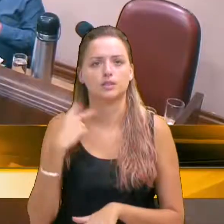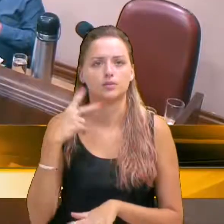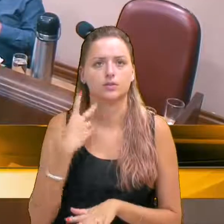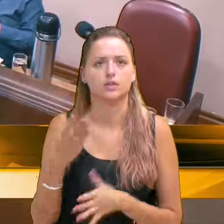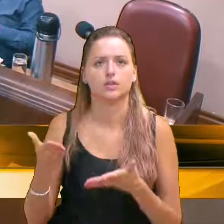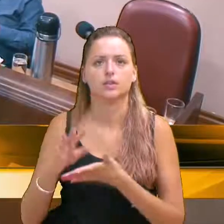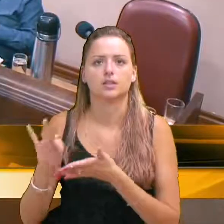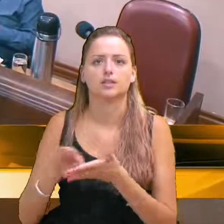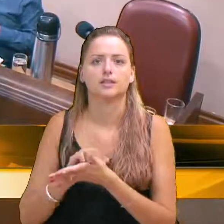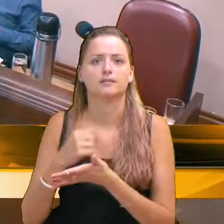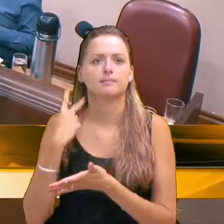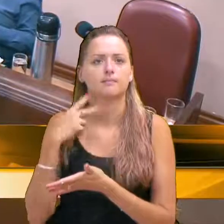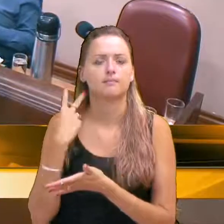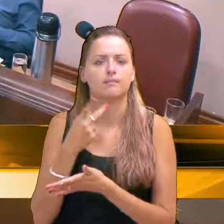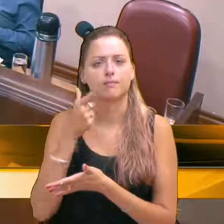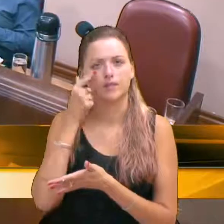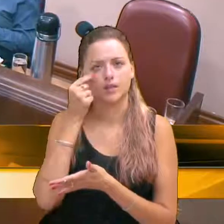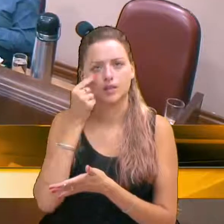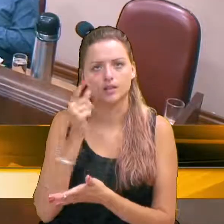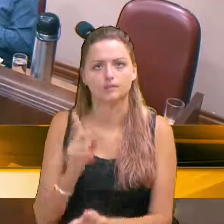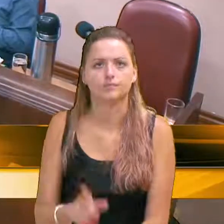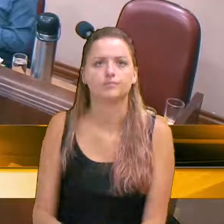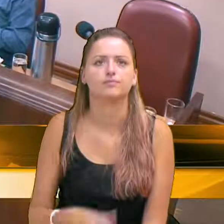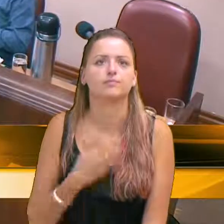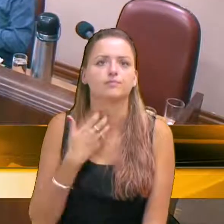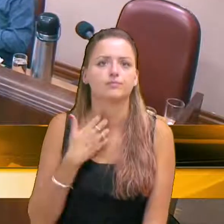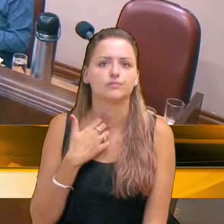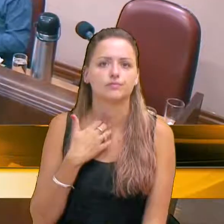Próximo vereador inscrito, vereador Eloy Frisso.